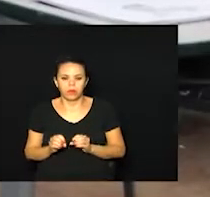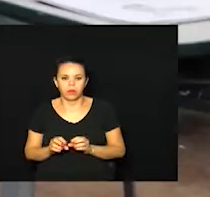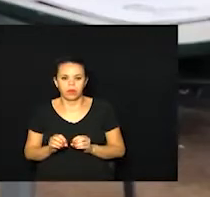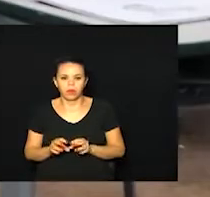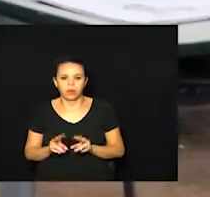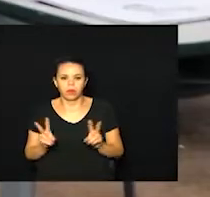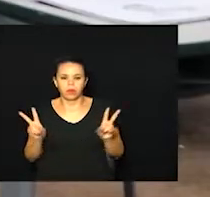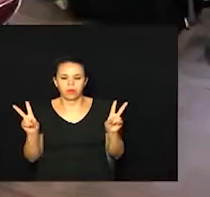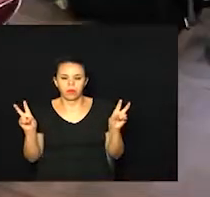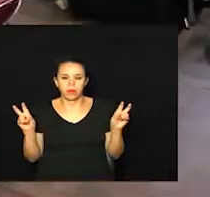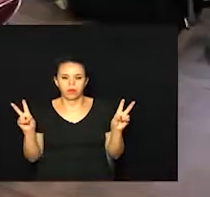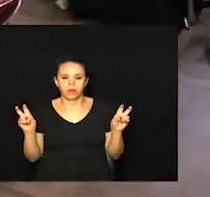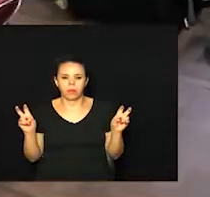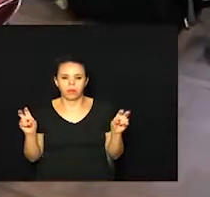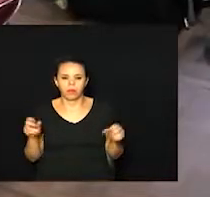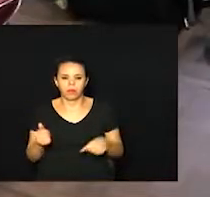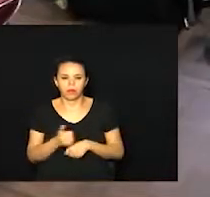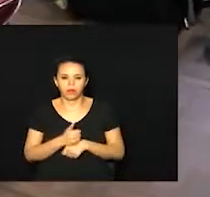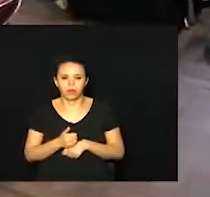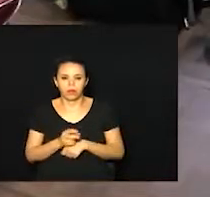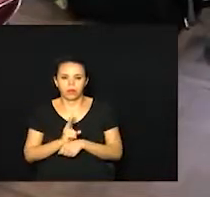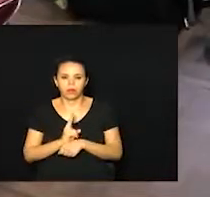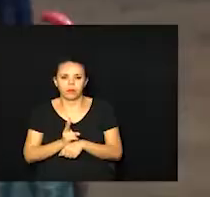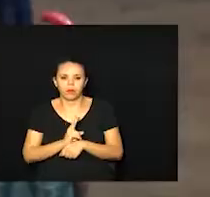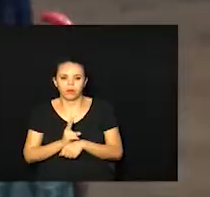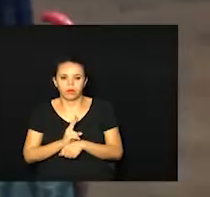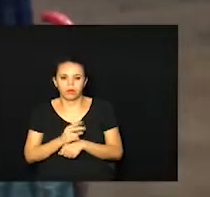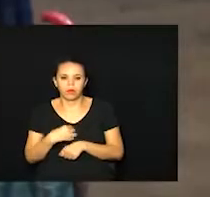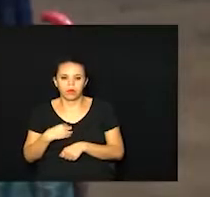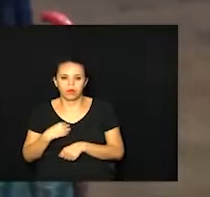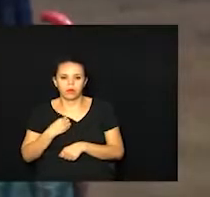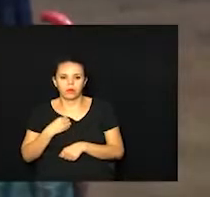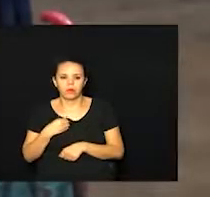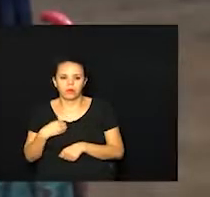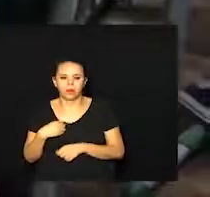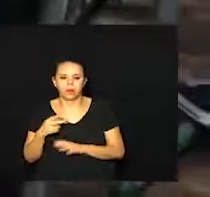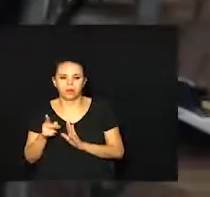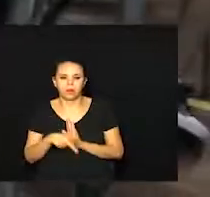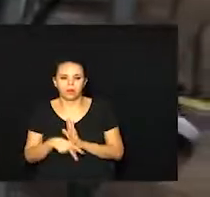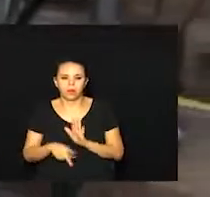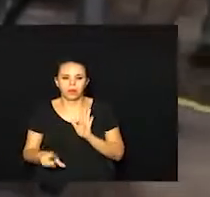os assuntos, os agentes e monitores de educação infantil, o